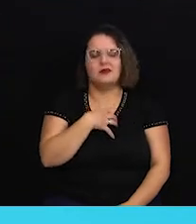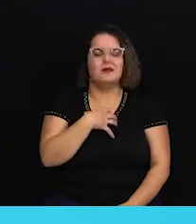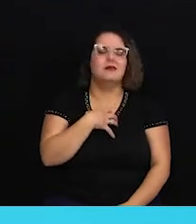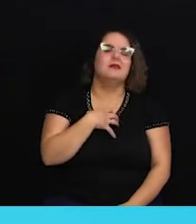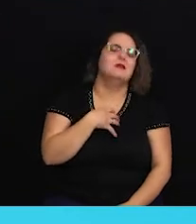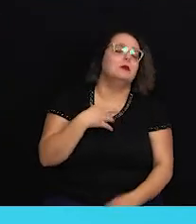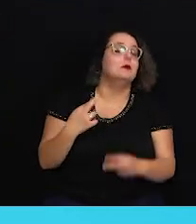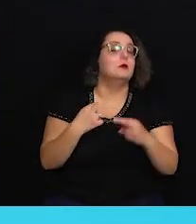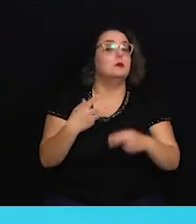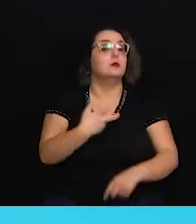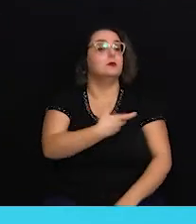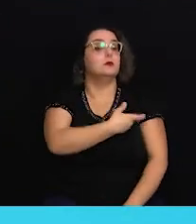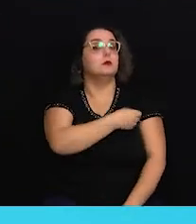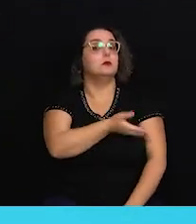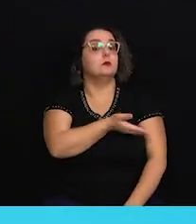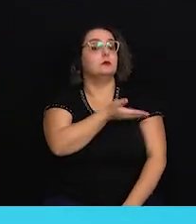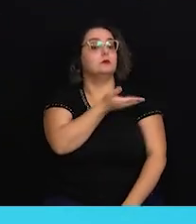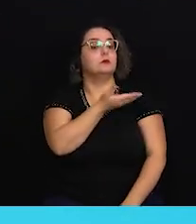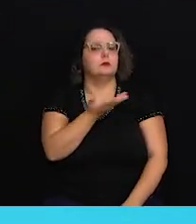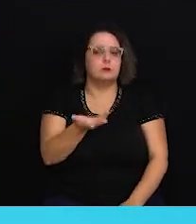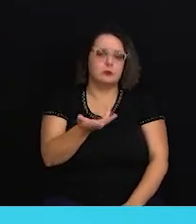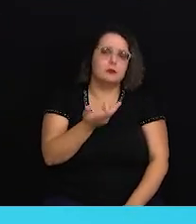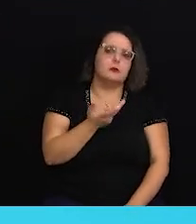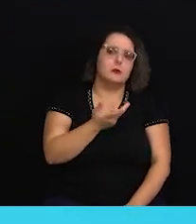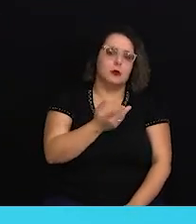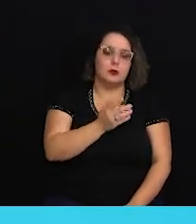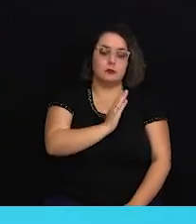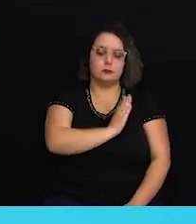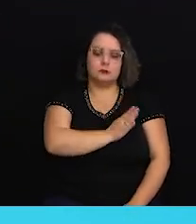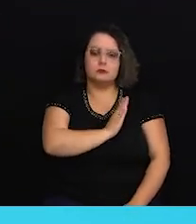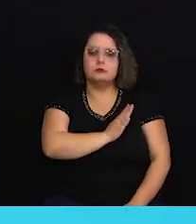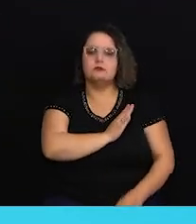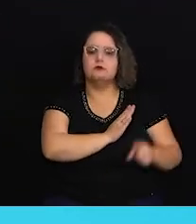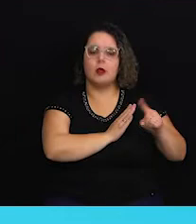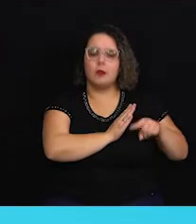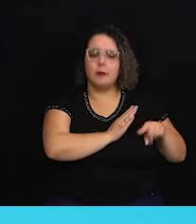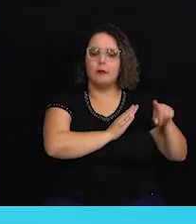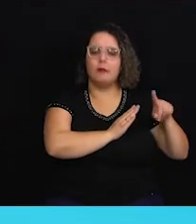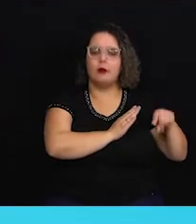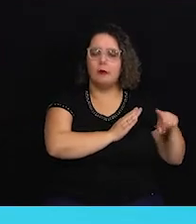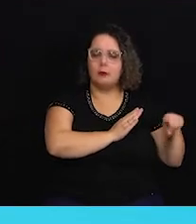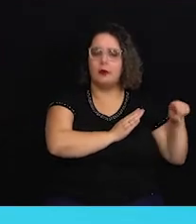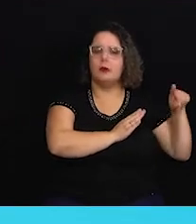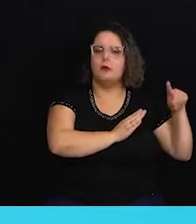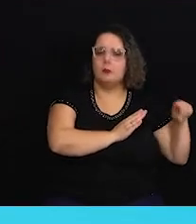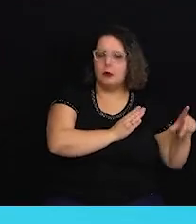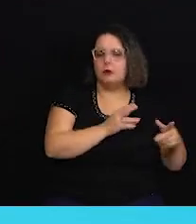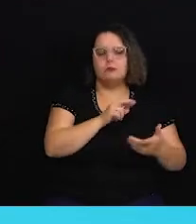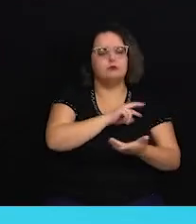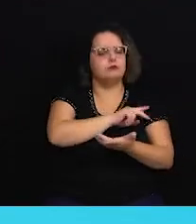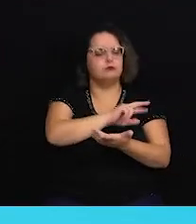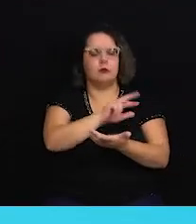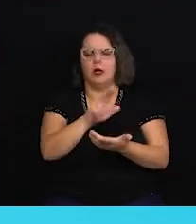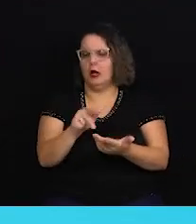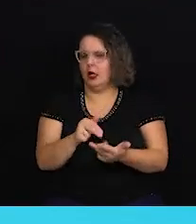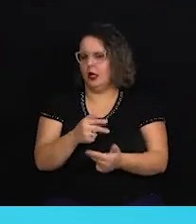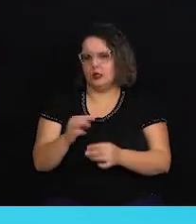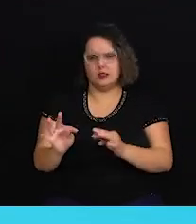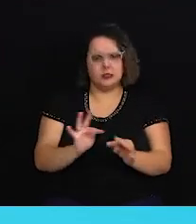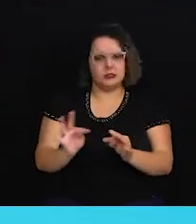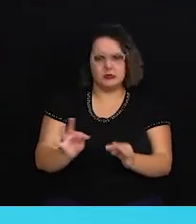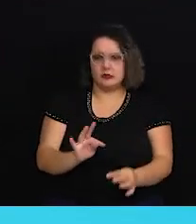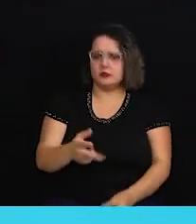de dor. A gente monitora até mesmo o funcionamento contínuo do coração, o débito cardíaco. Então, e hoje existe uma